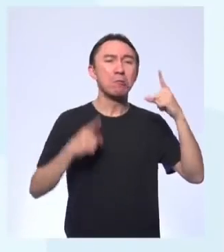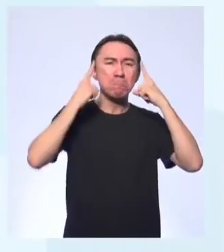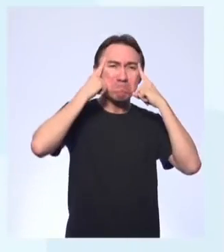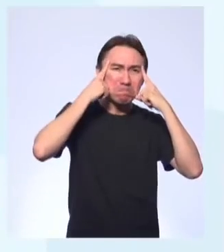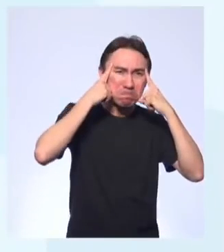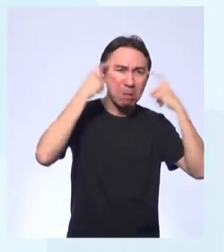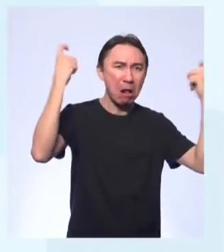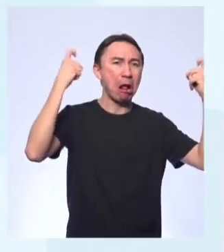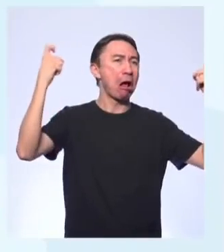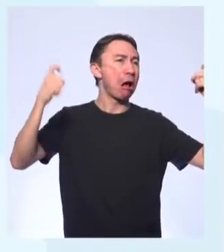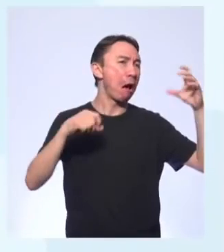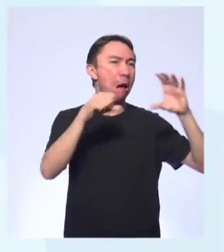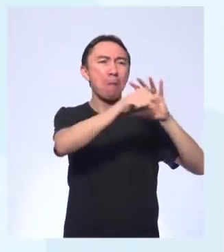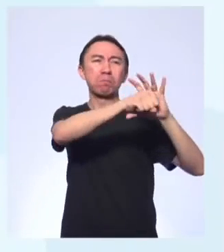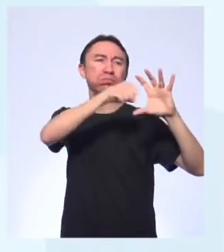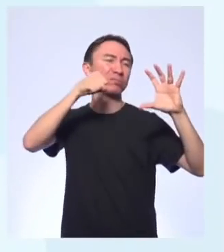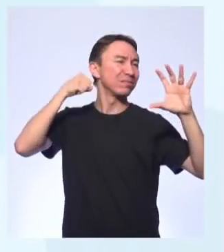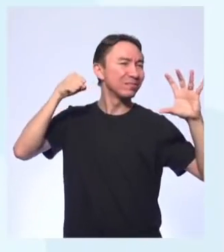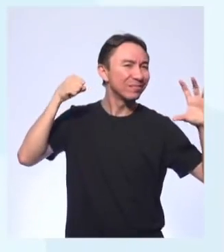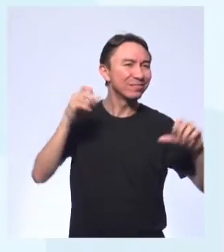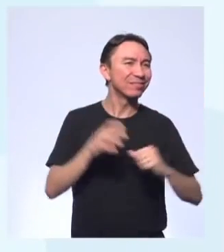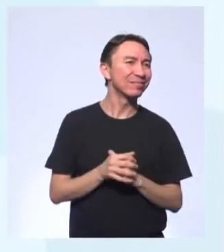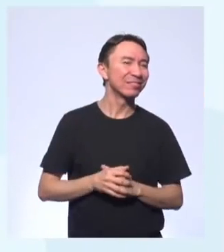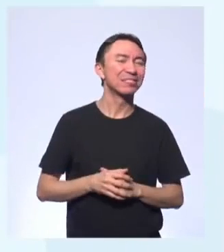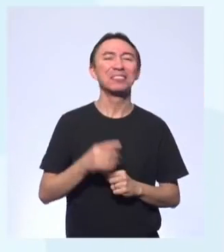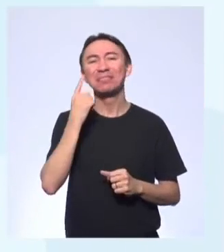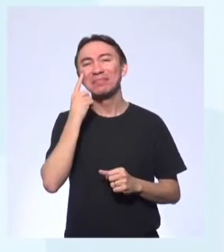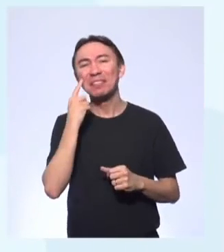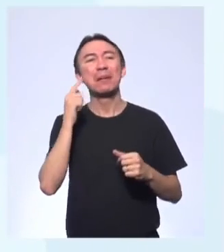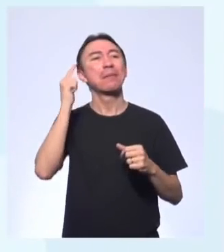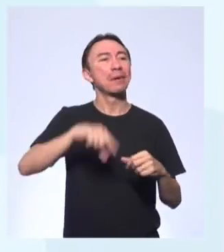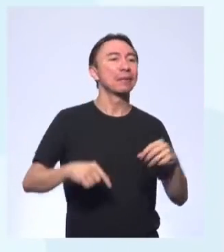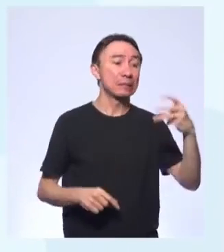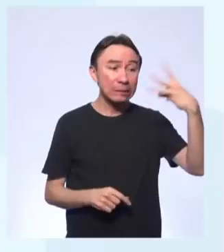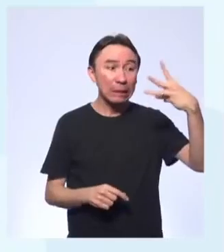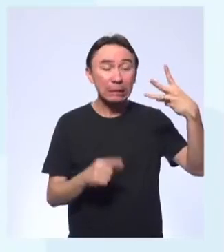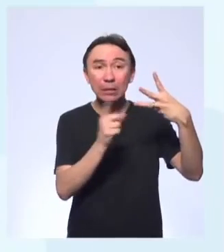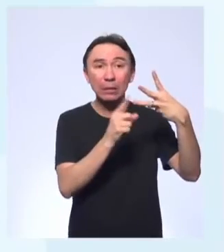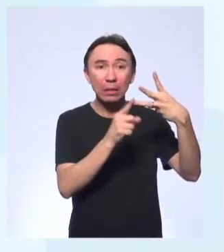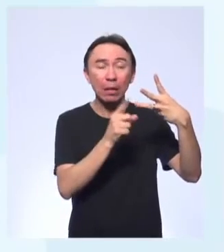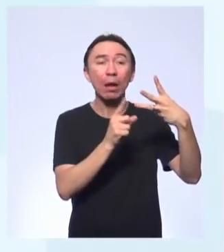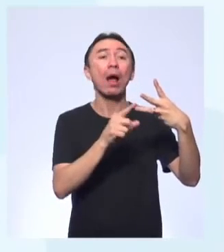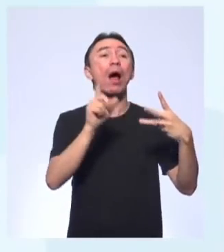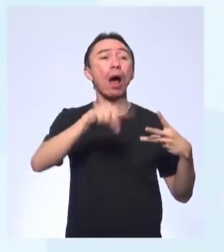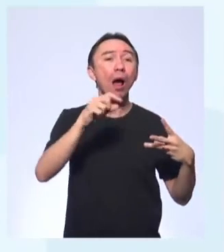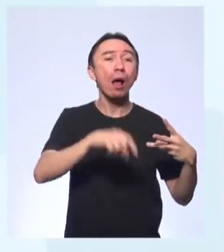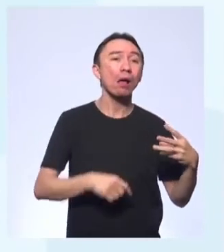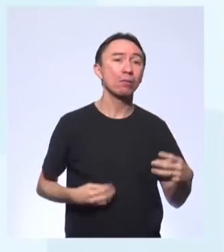essa questão, né, da saúde mental, tem aí ó, o suicídio entrando em terceiro lugar.